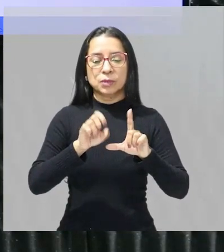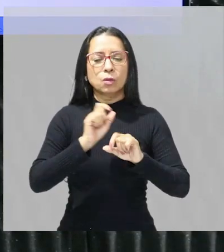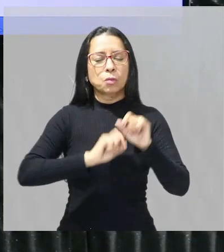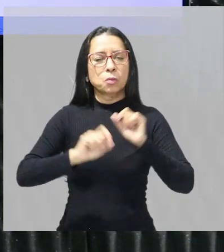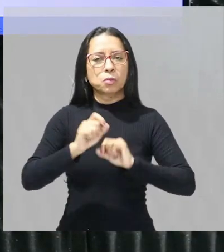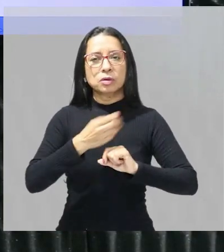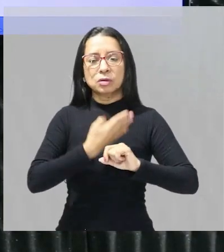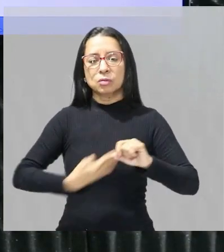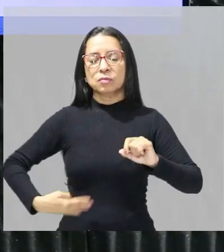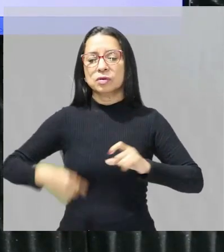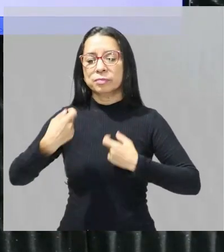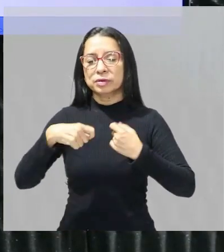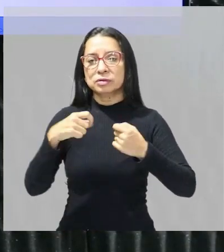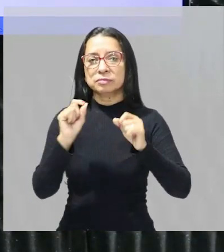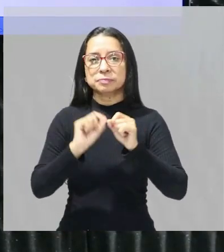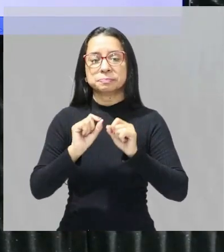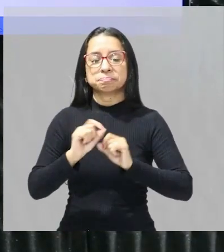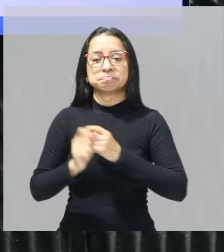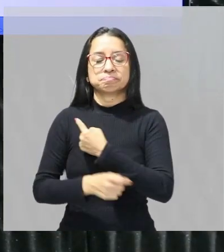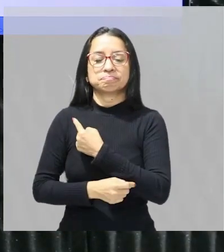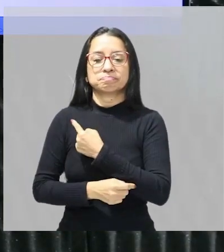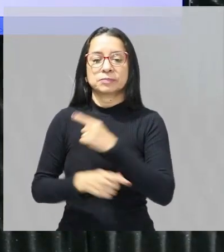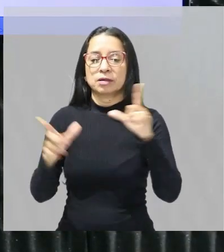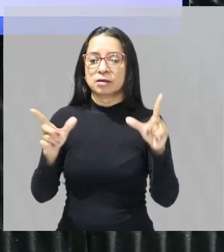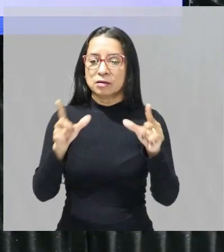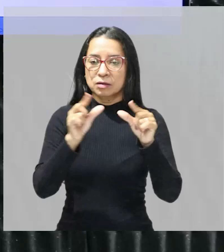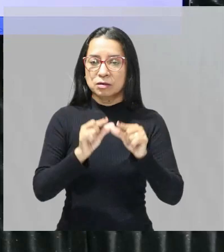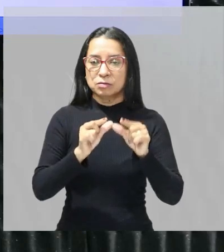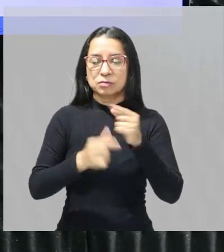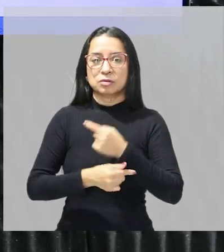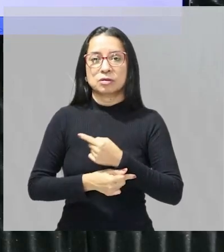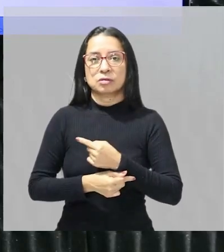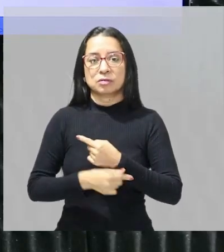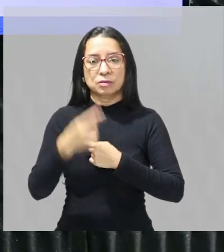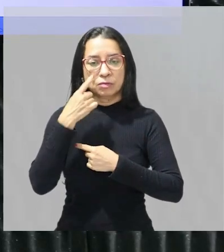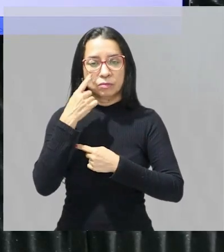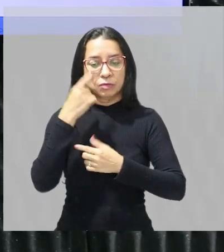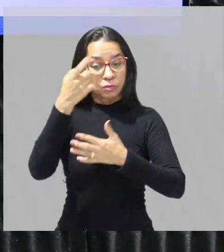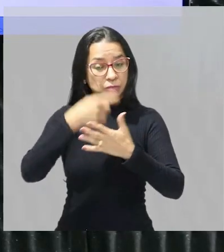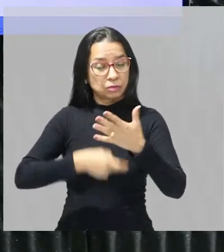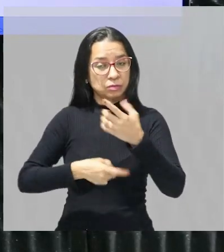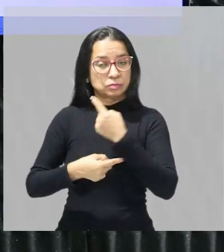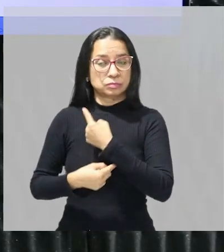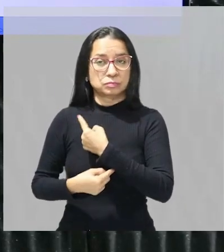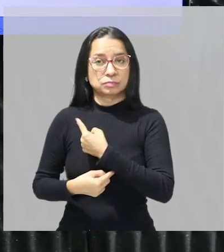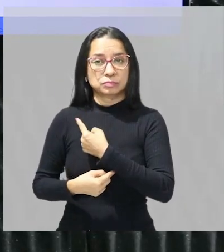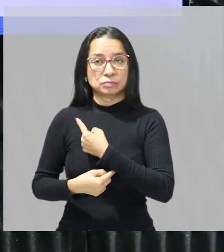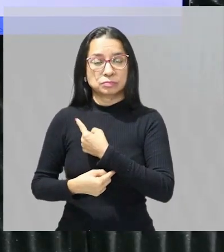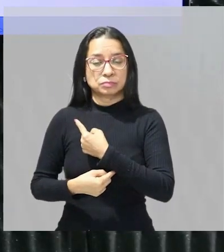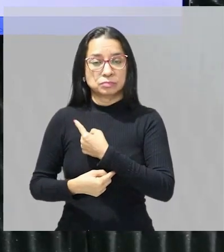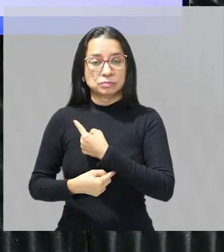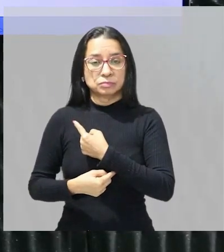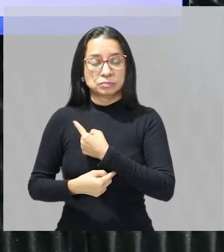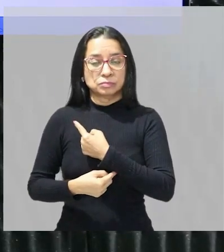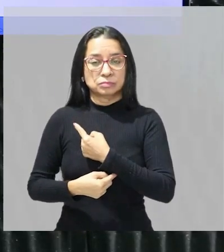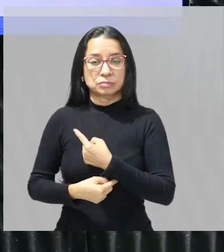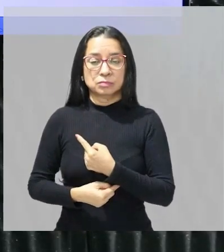O que será que o governo precisa fazer para reduzir essa marginalização? Bora ver no texto. Vamos ver o que o texto nos diz? Vamos